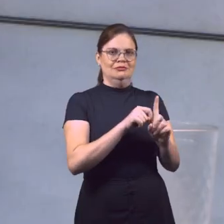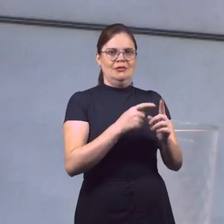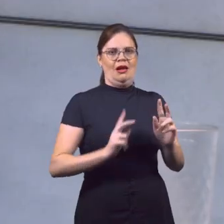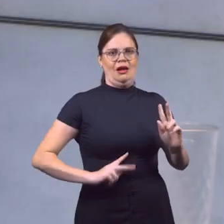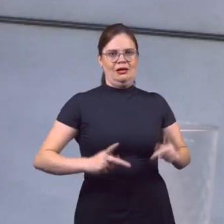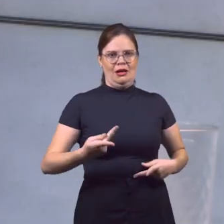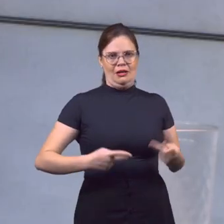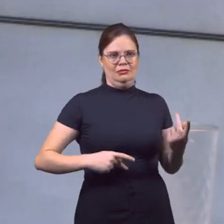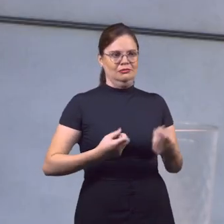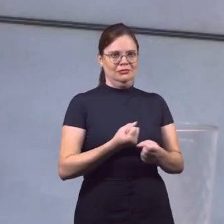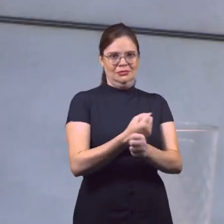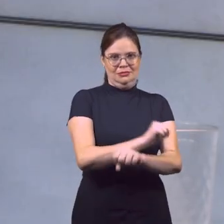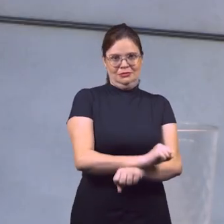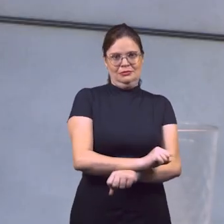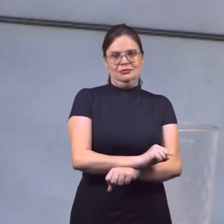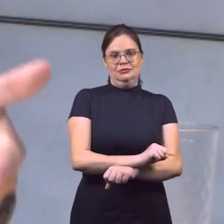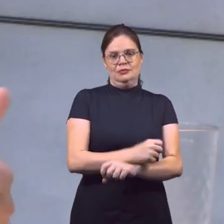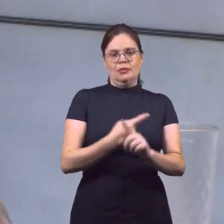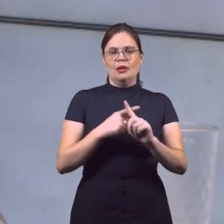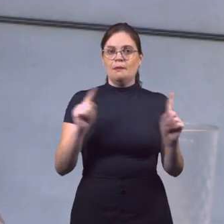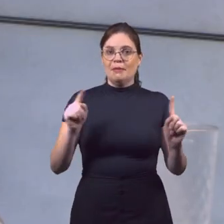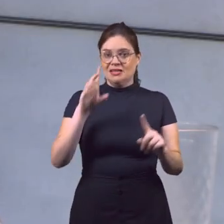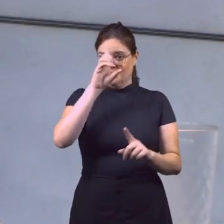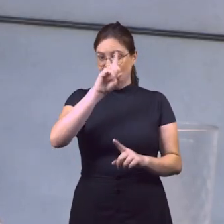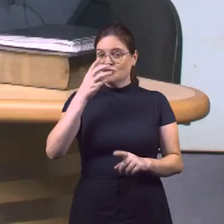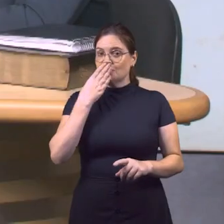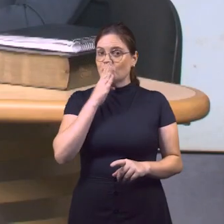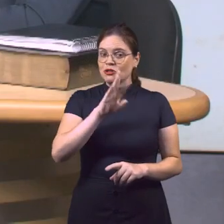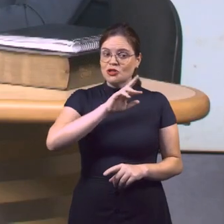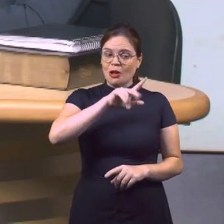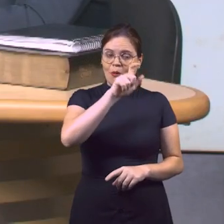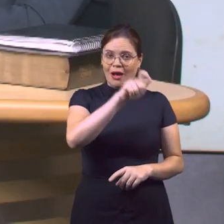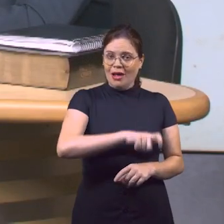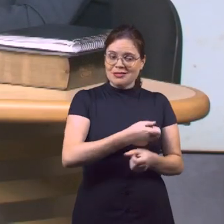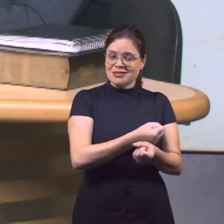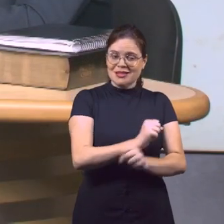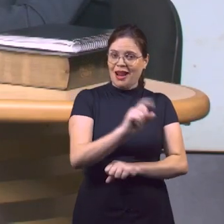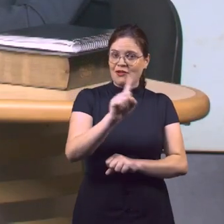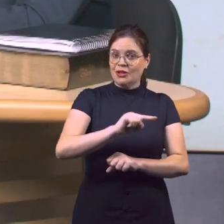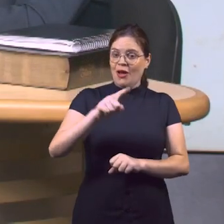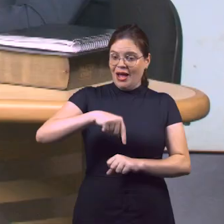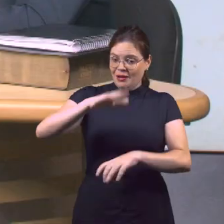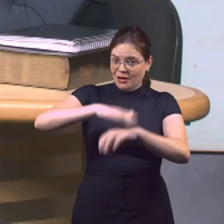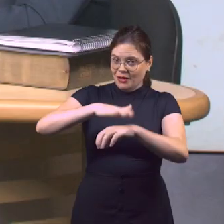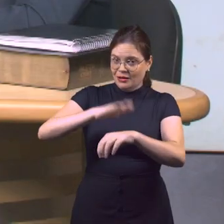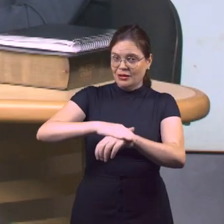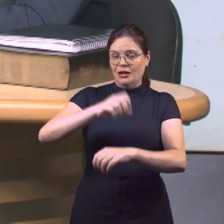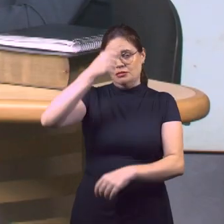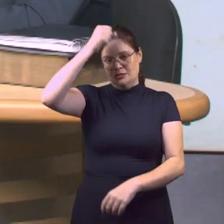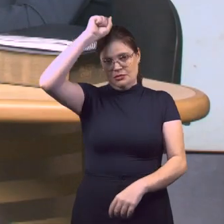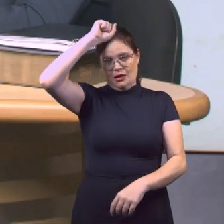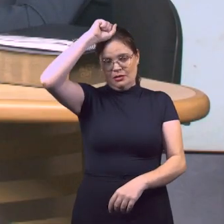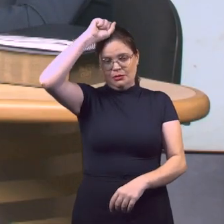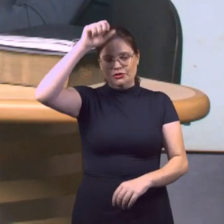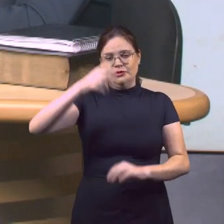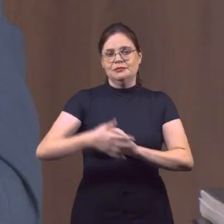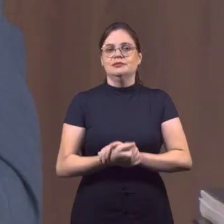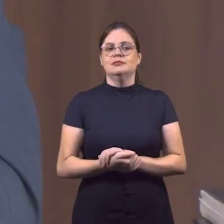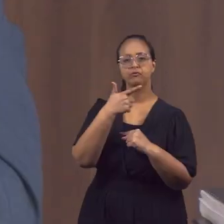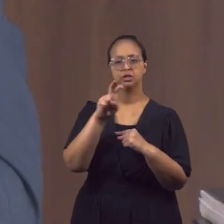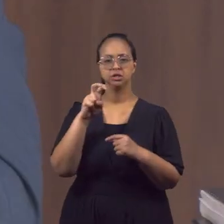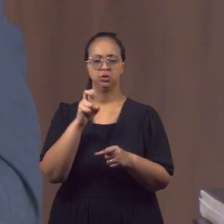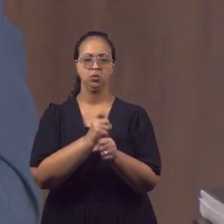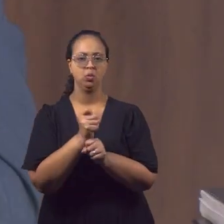gerar um filho, que seria fruto da sua velhice, que seria um milagre. Isso aí. Depois de 25 anos, então, pastor